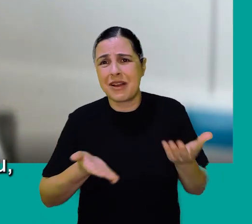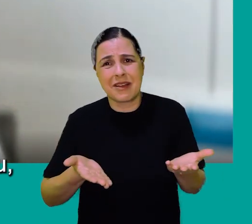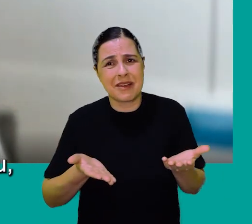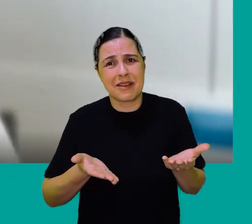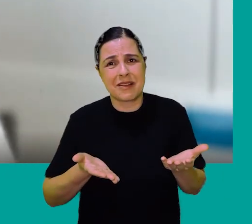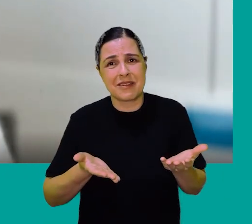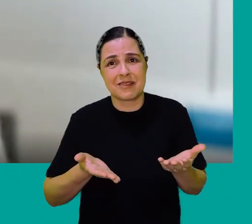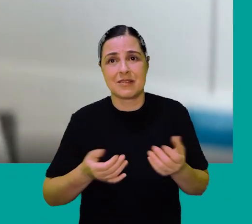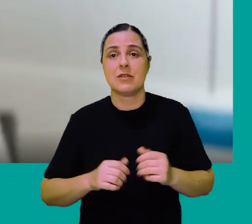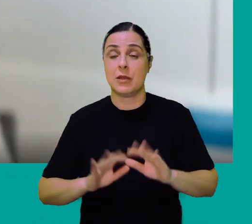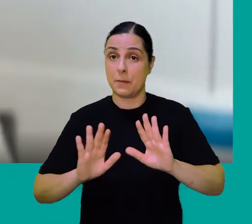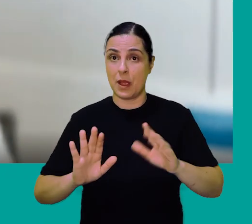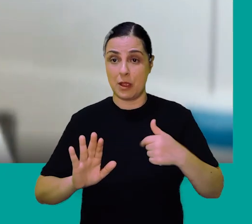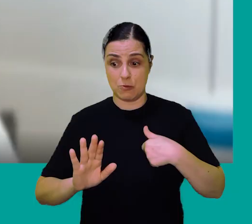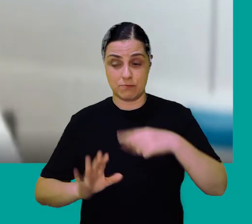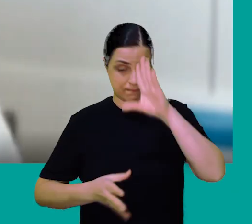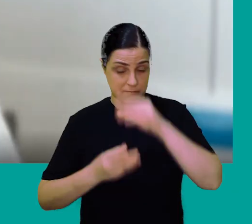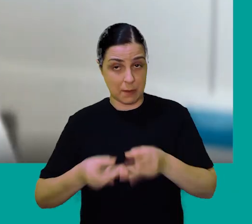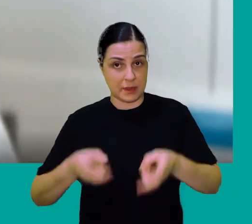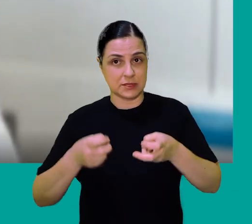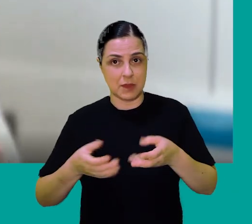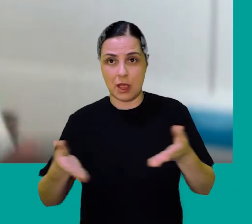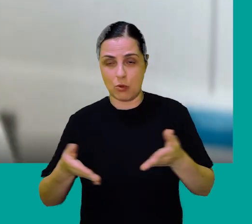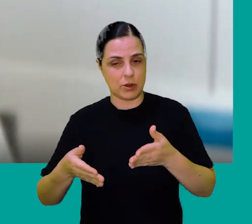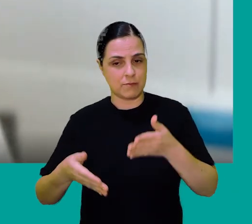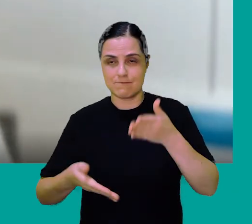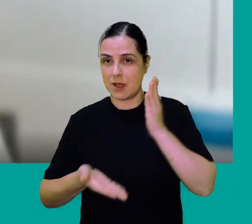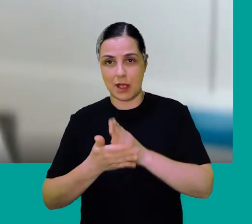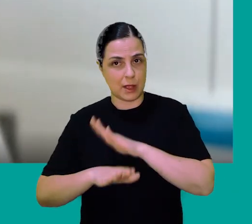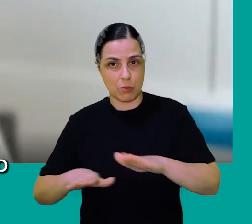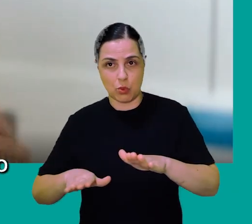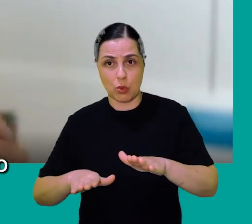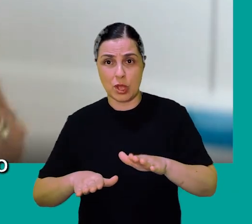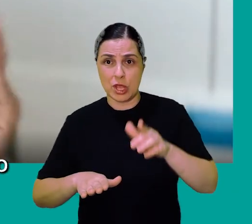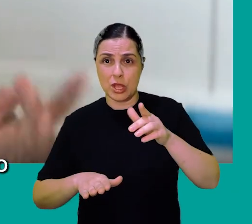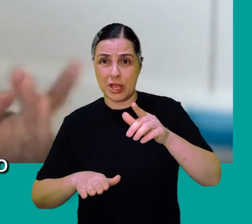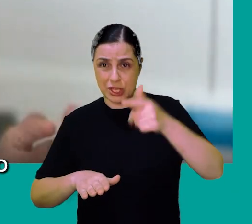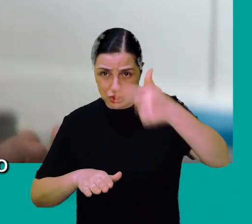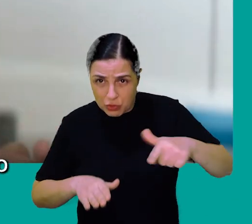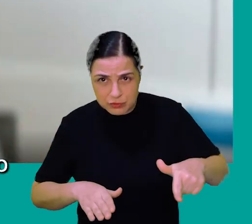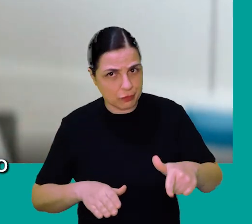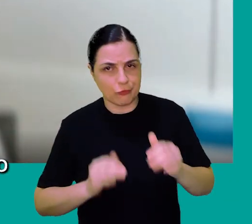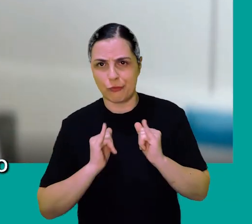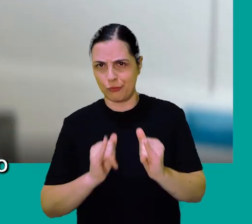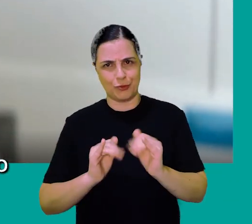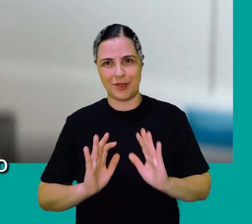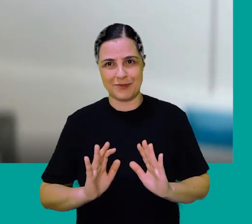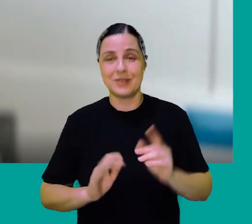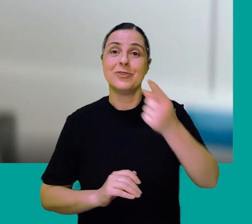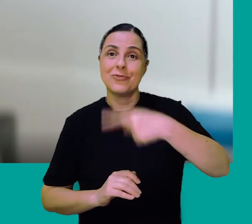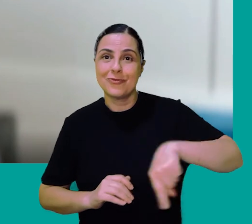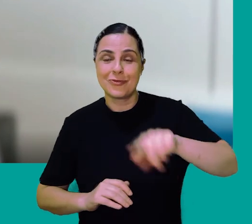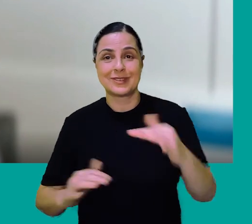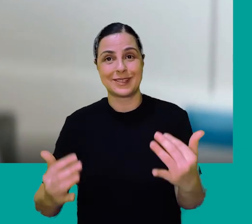foi. E tá, então agora que eu percebi, a partir daqui, chega, não farei mais. Eu acho que convidar todo mundo que está assistindo,